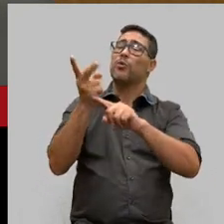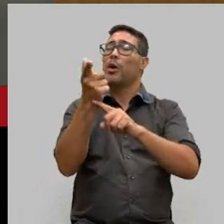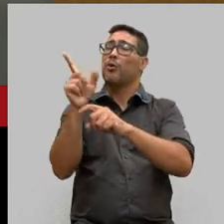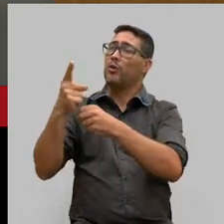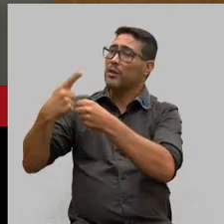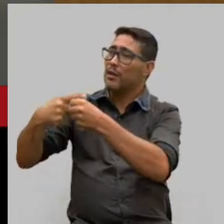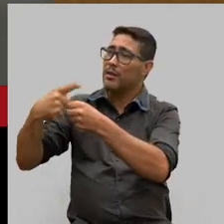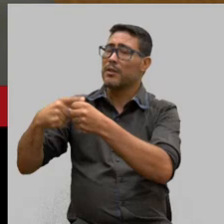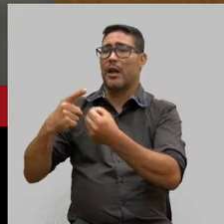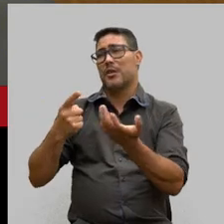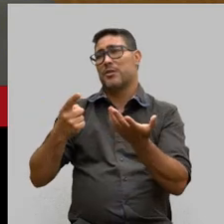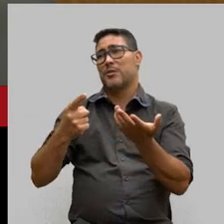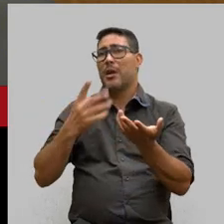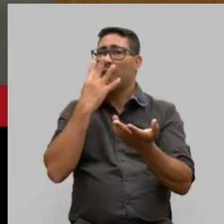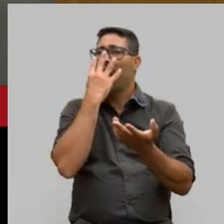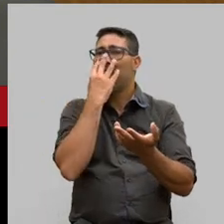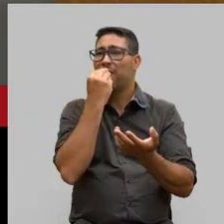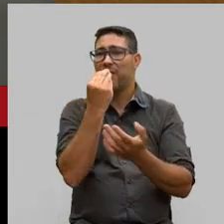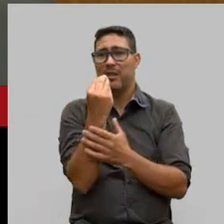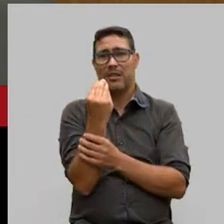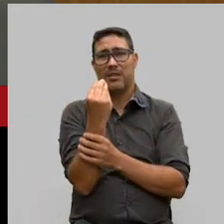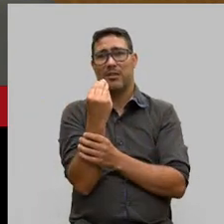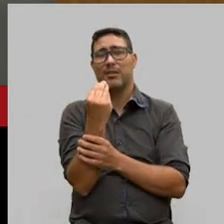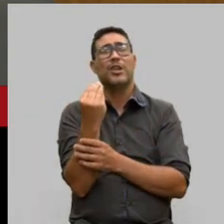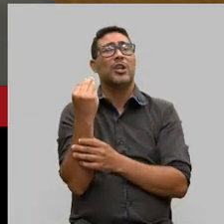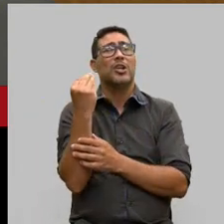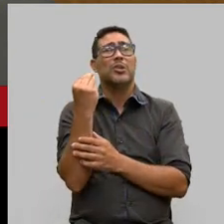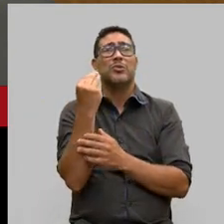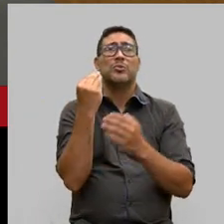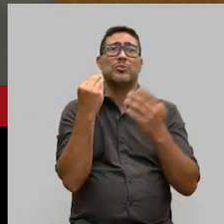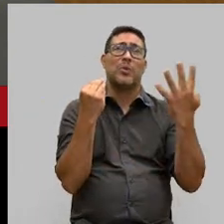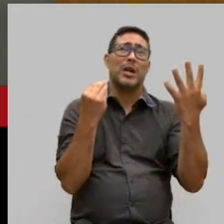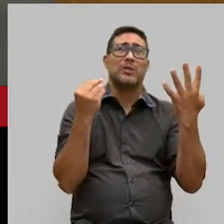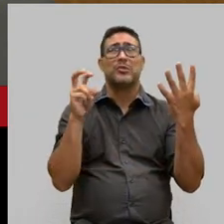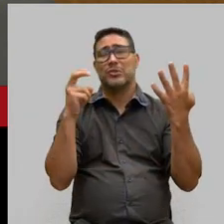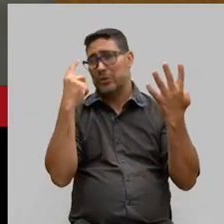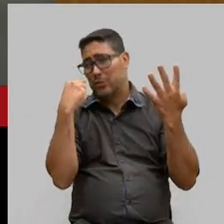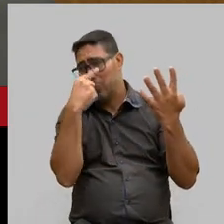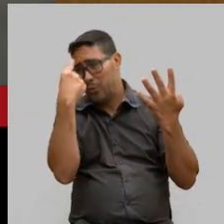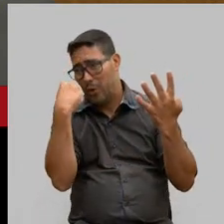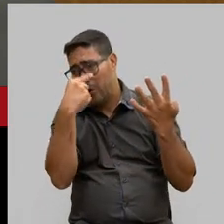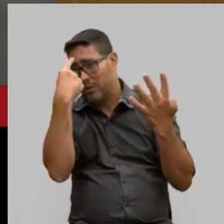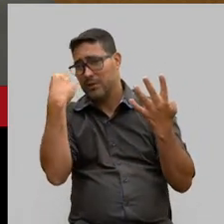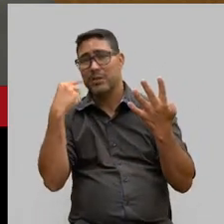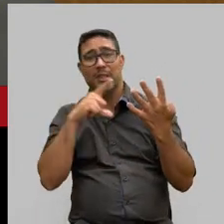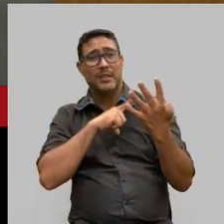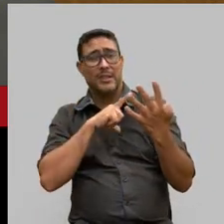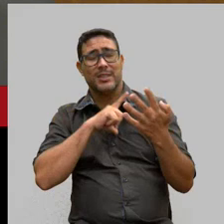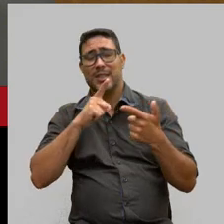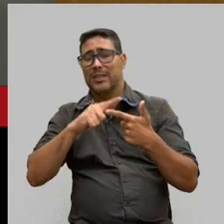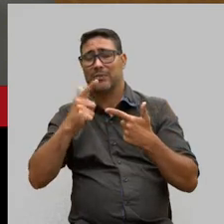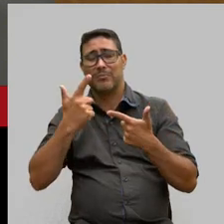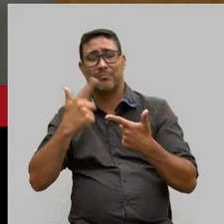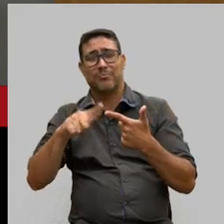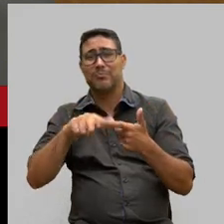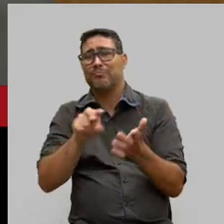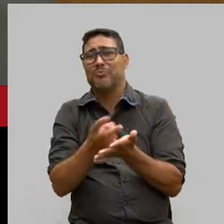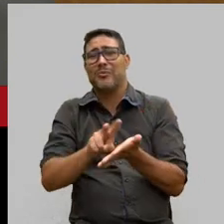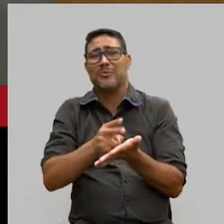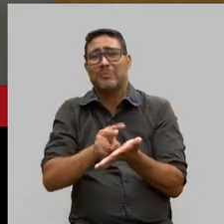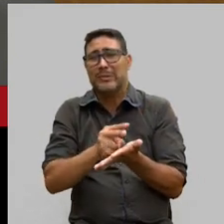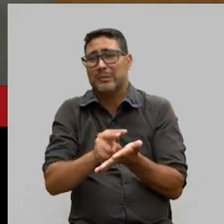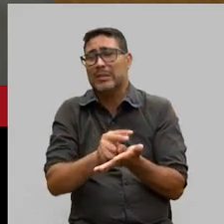uma van que fica ali 4 5 horas com uma criança que de repente tem uma crise para ter um atendimento